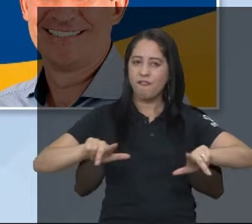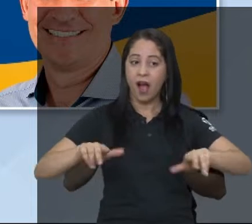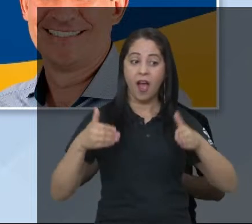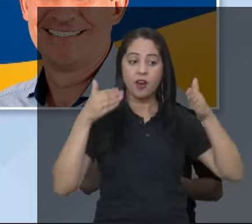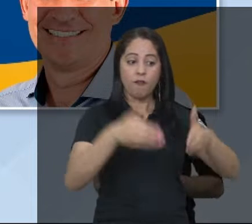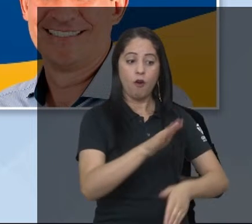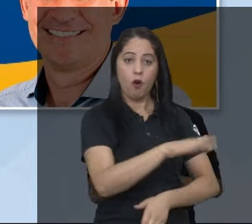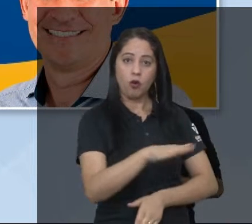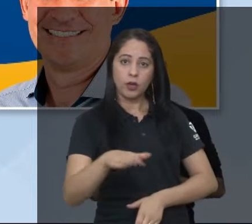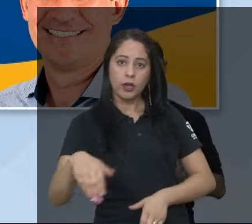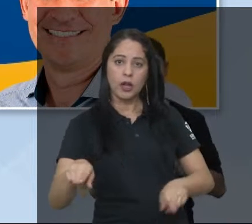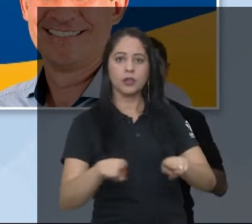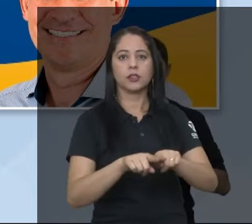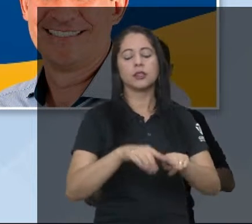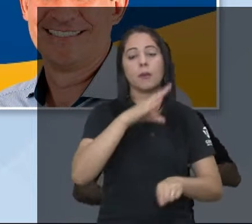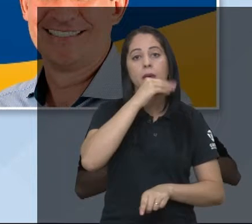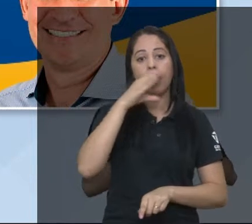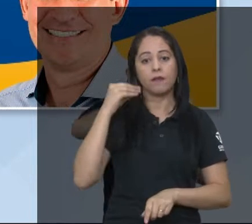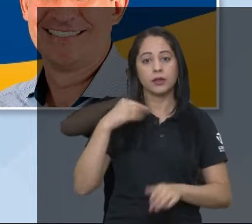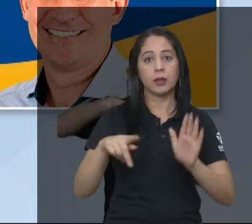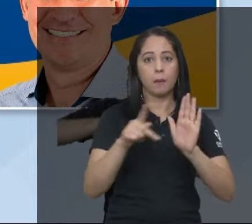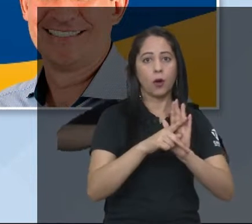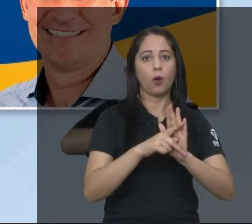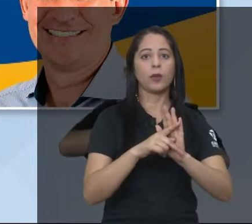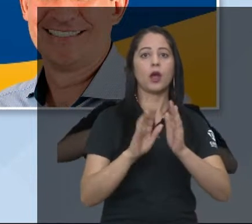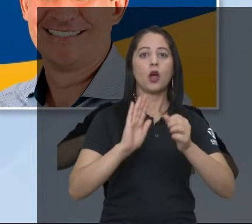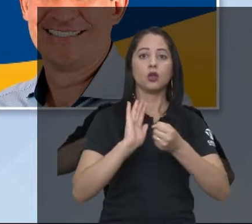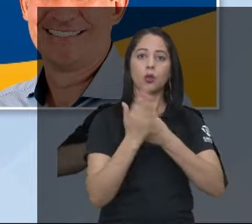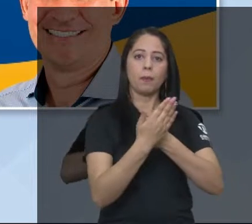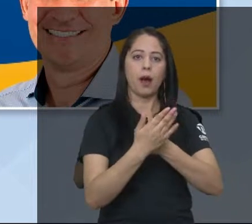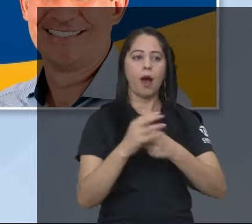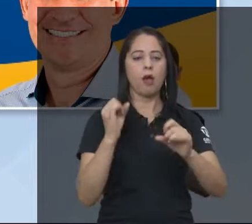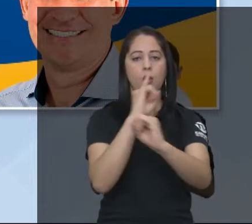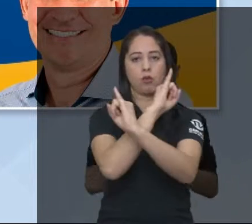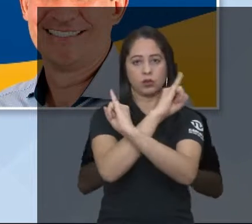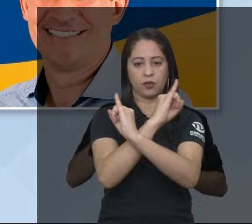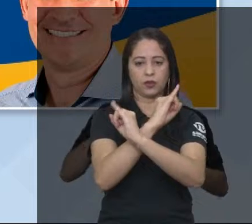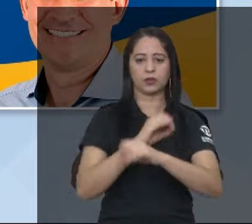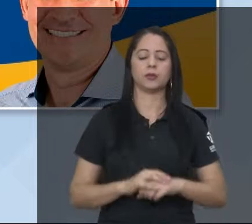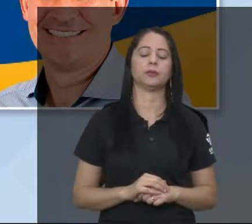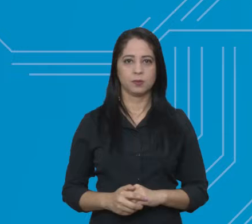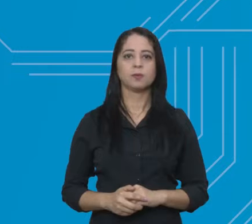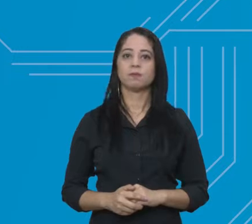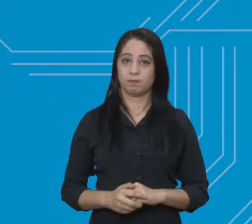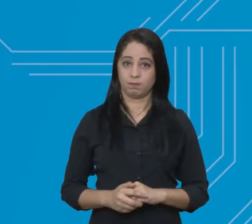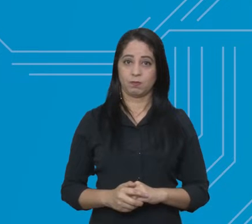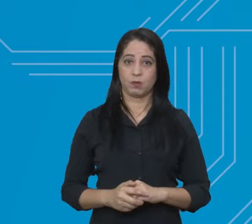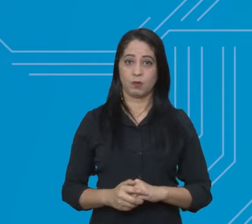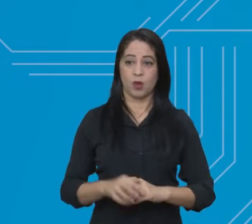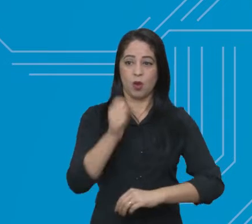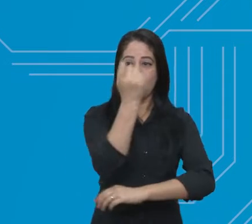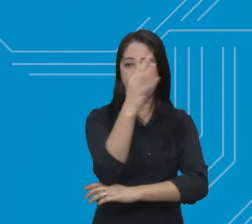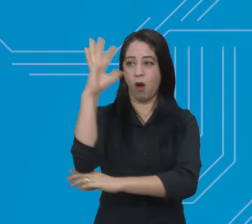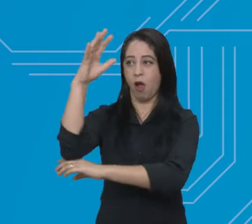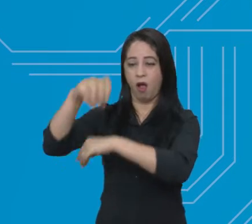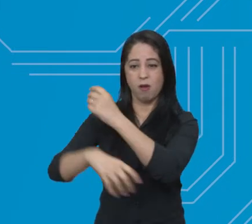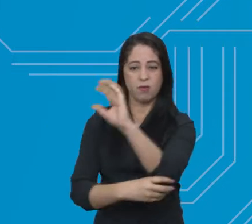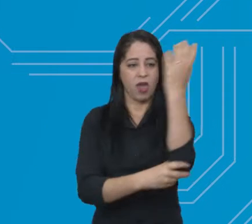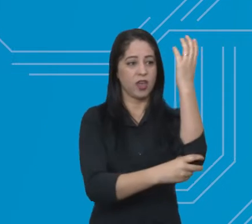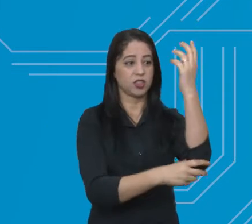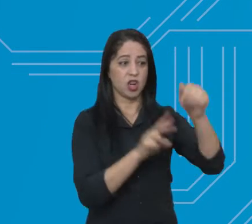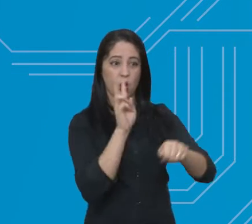projeto socioesportivo voltado para crianças e adolescentes do bairro Jardim das Indústrias. Cuidar do meio ambiente